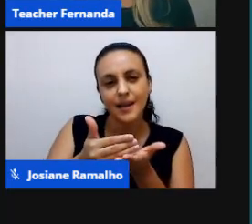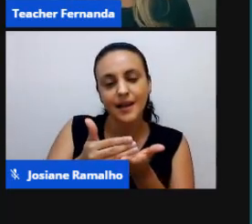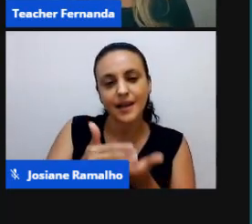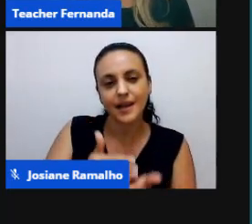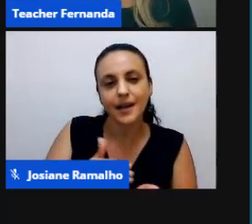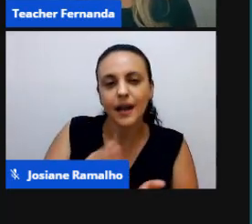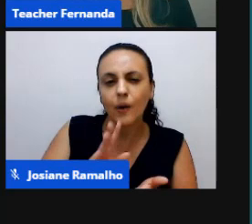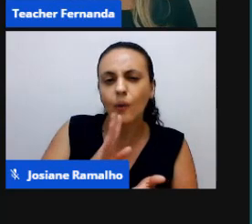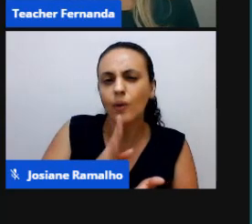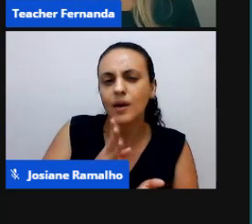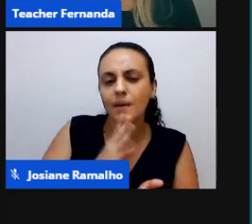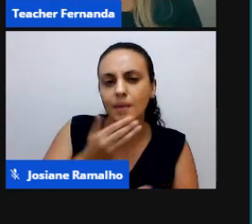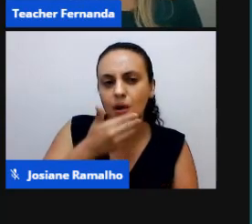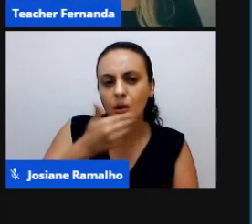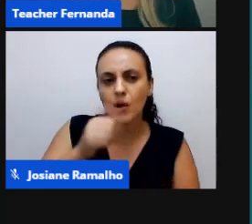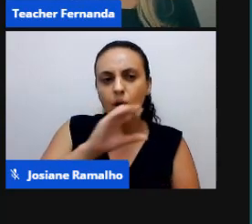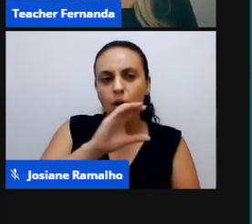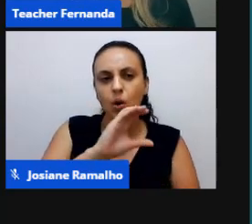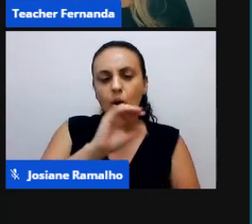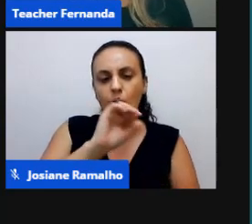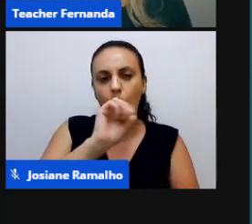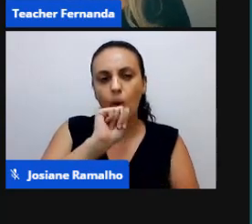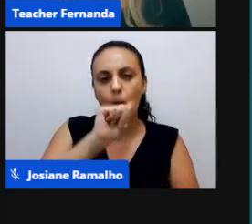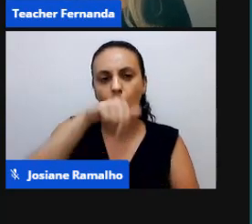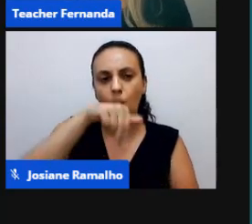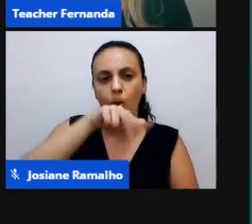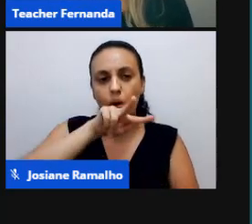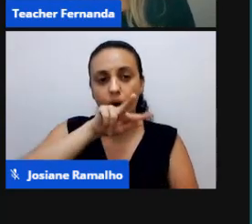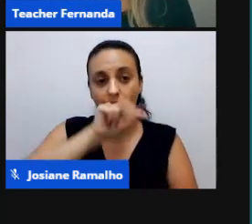passado, quando eu abri a minha conta de